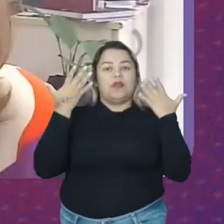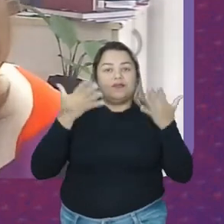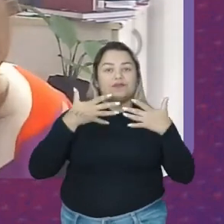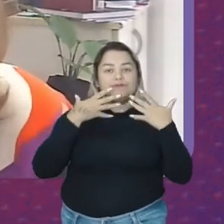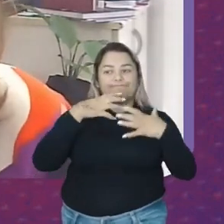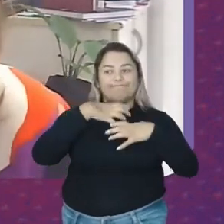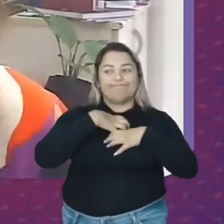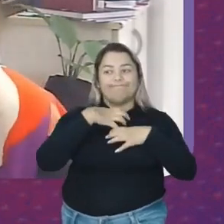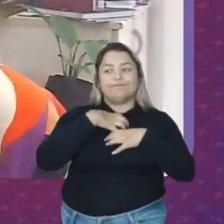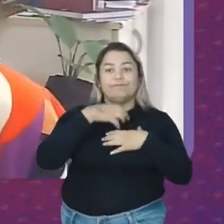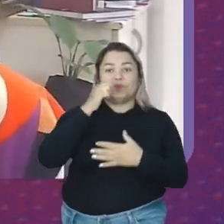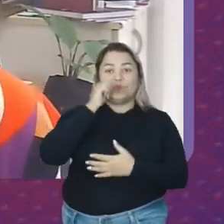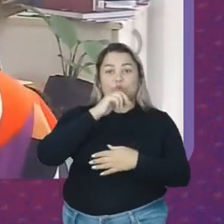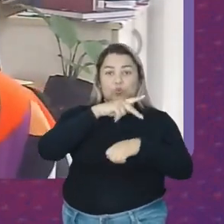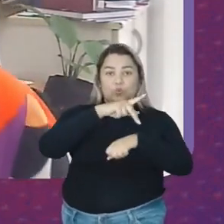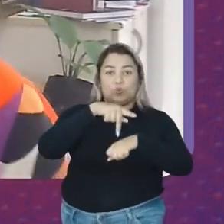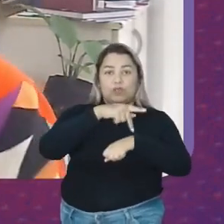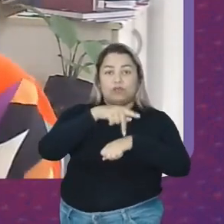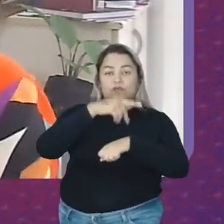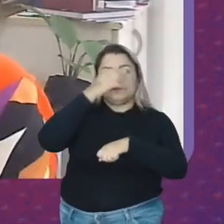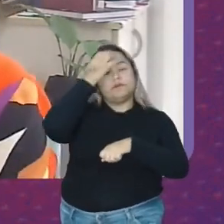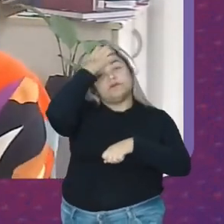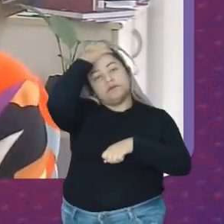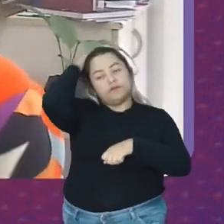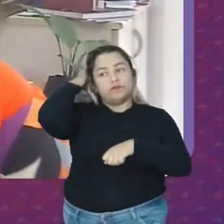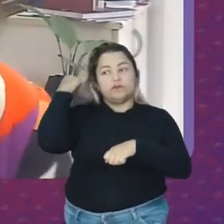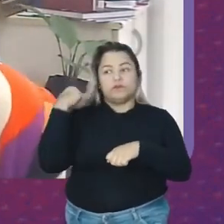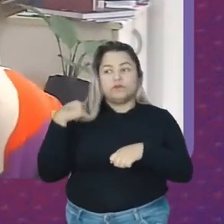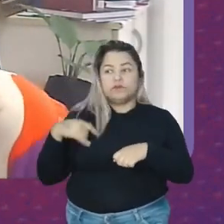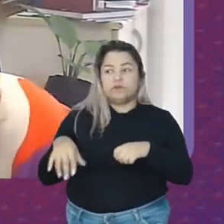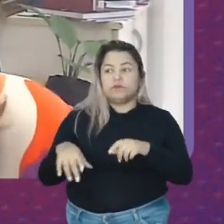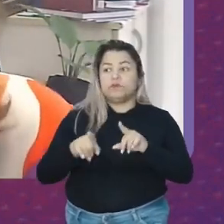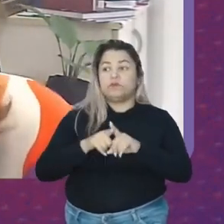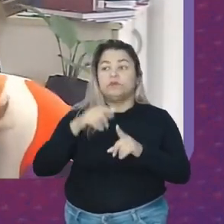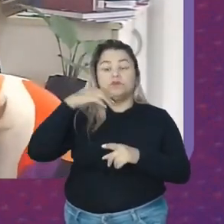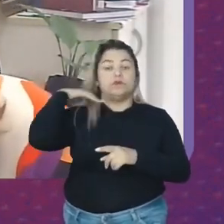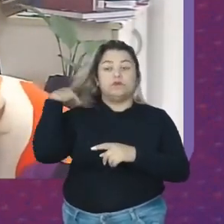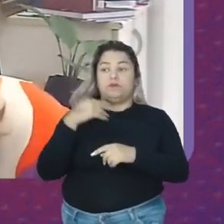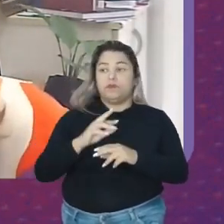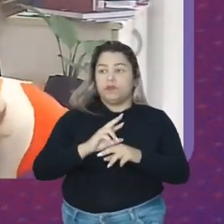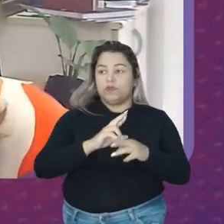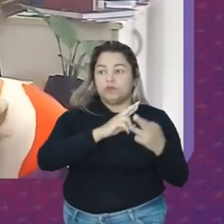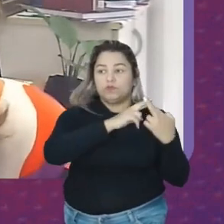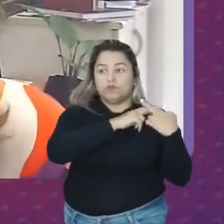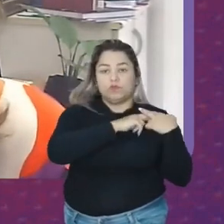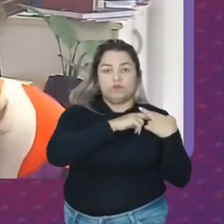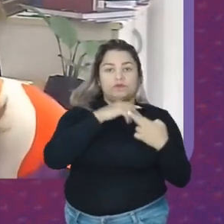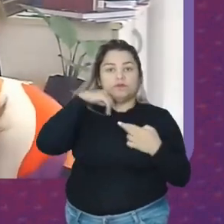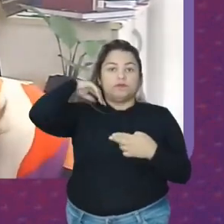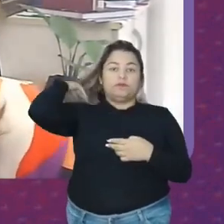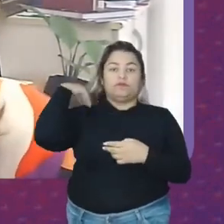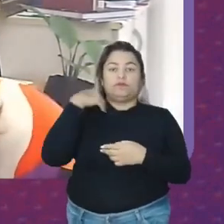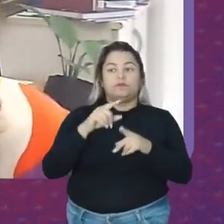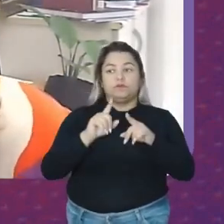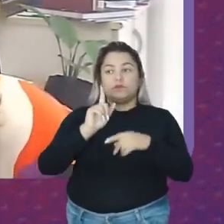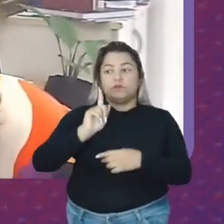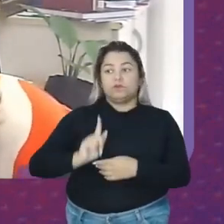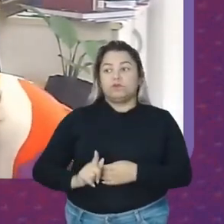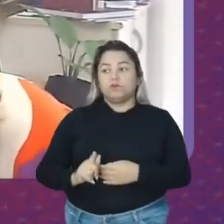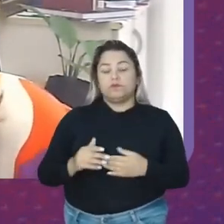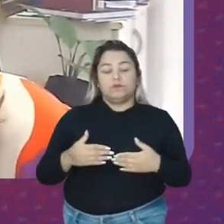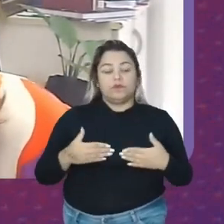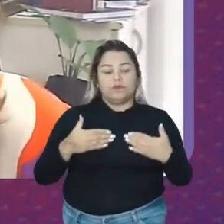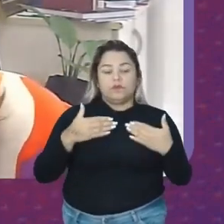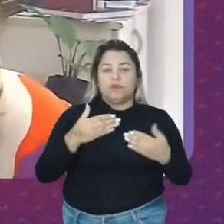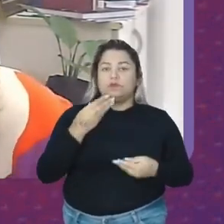né? E a Secretaria Executiva, ela é responsável pela gestão e administração do Ministério, e